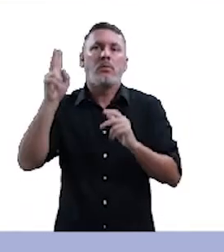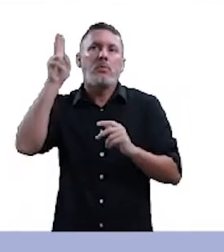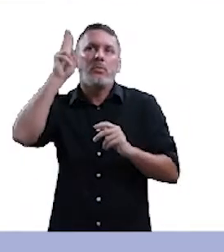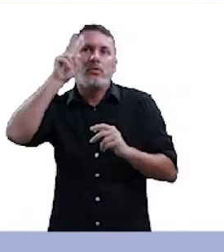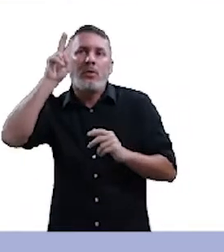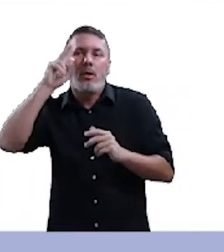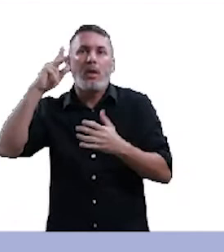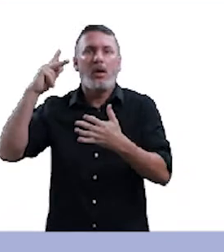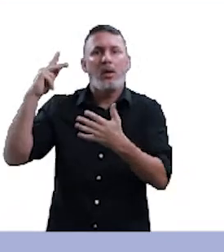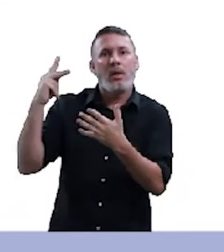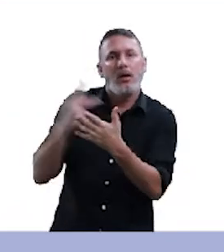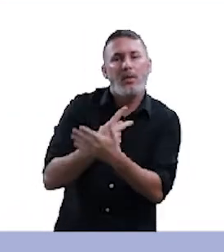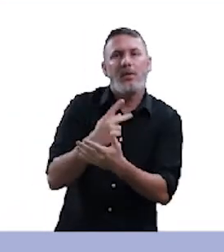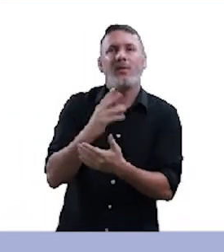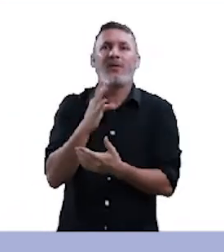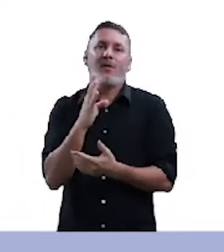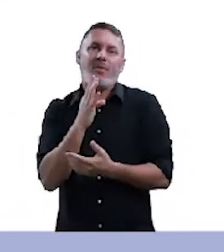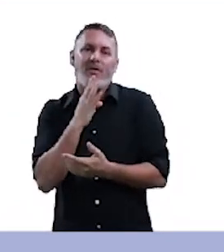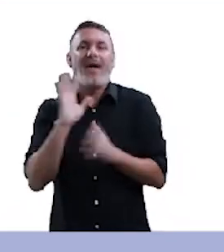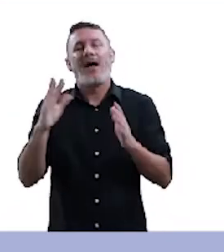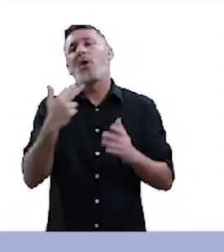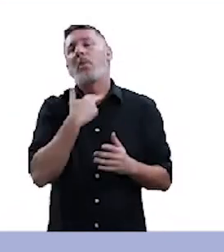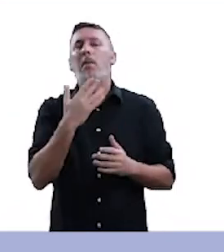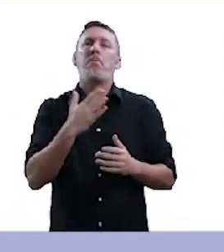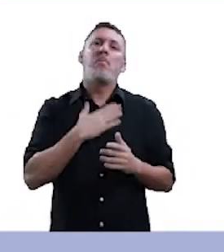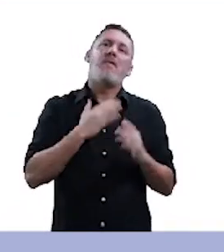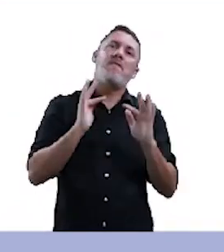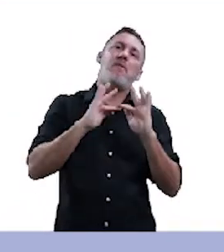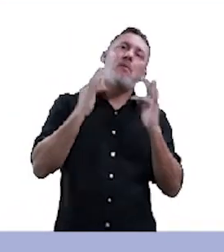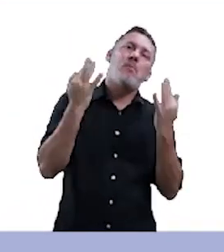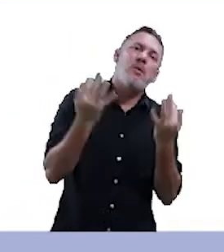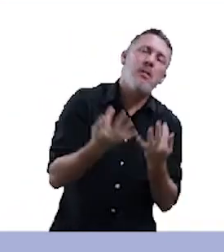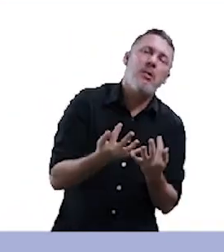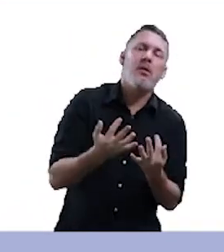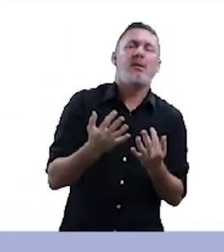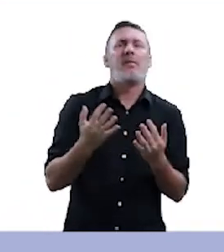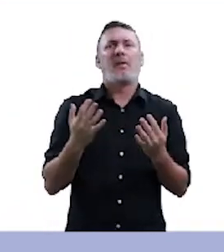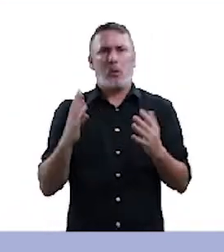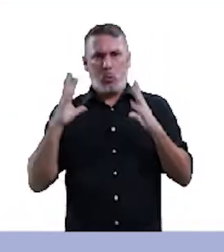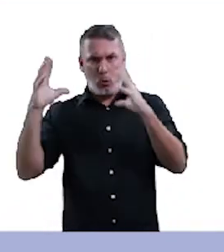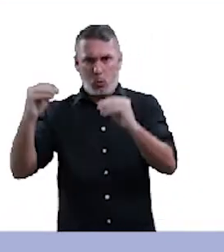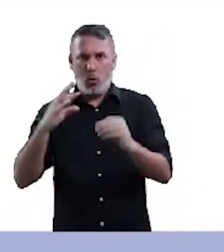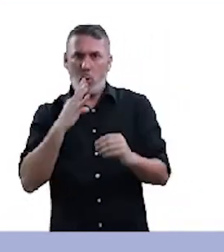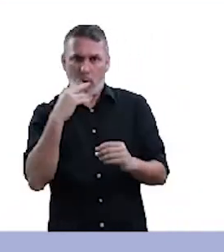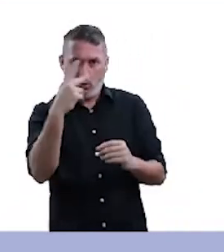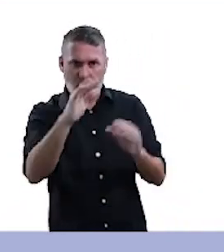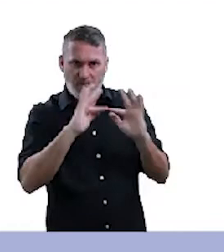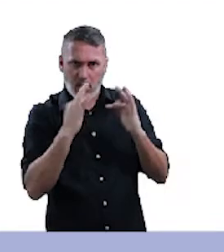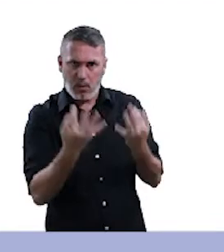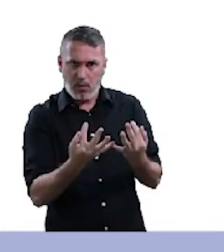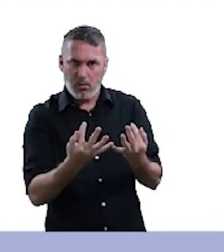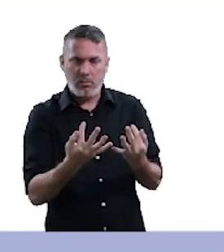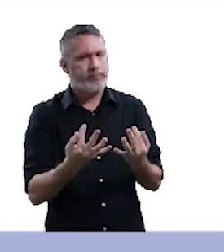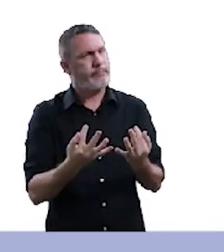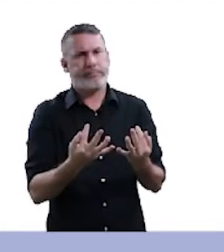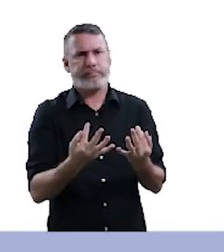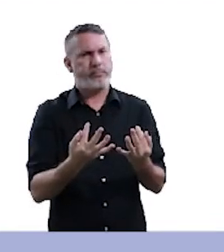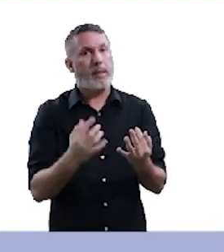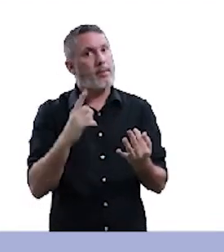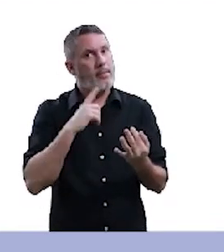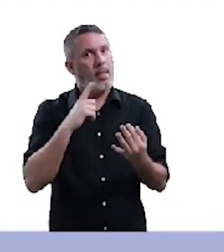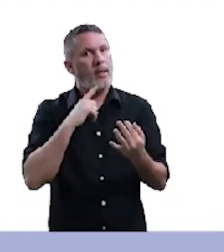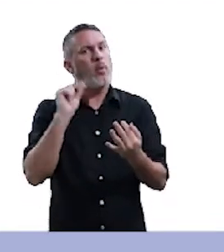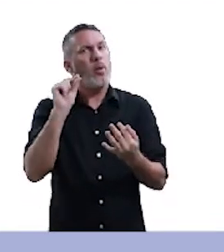conhecidos, ok? Não vai, minha família fez tal coisa, todo mundo conhece? Não. Então, meu amigo, está na história, está